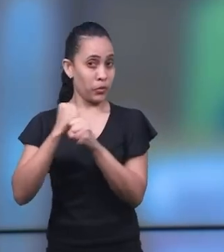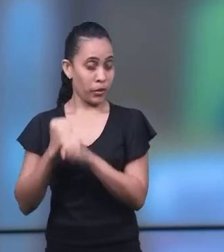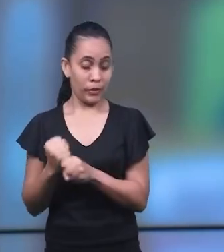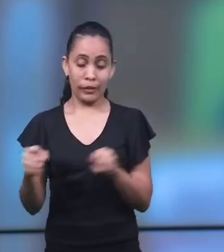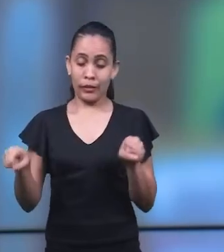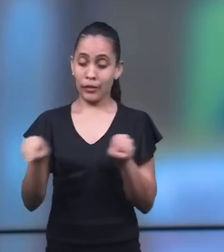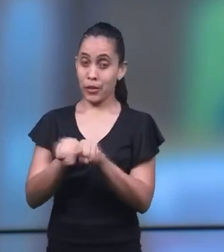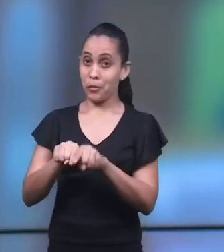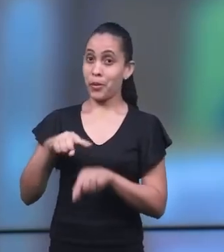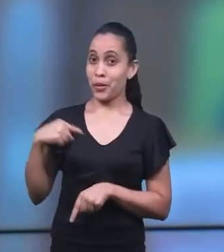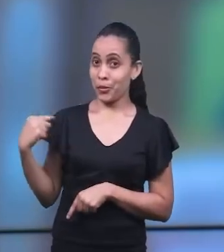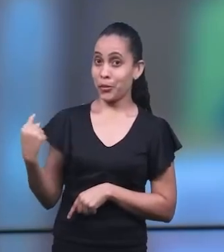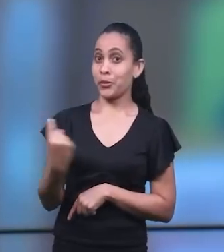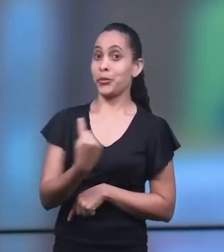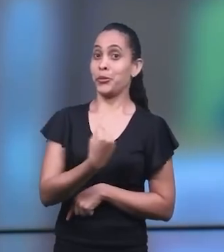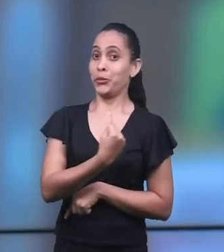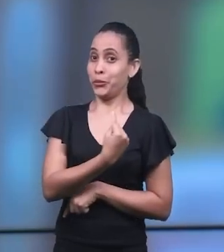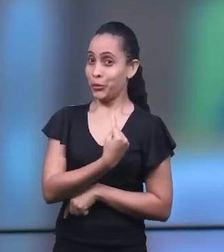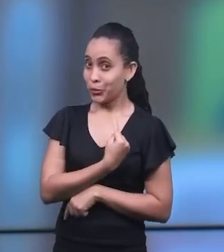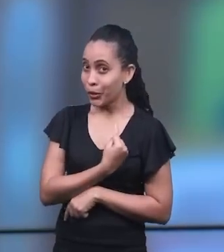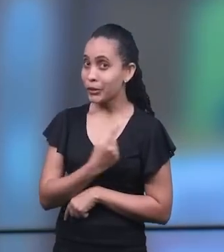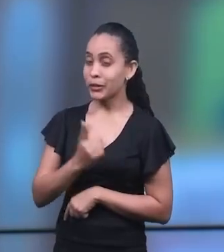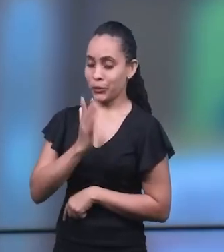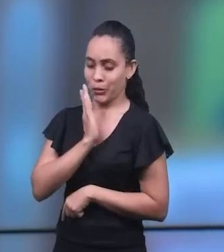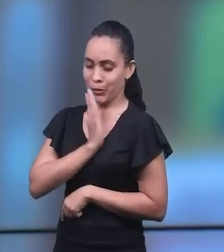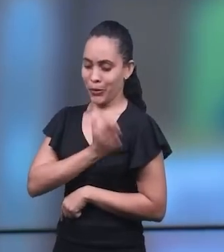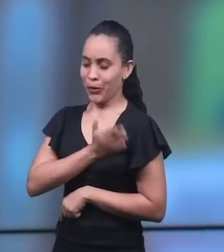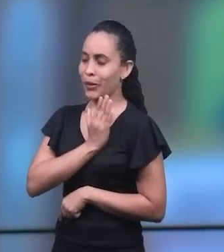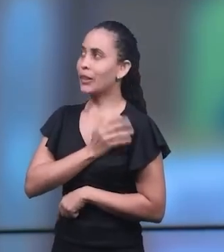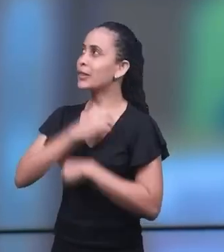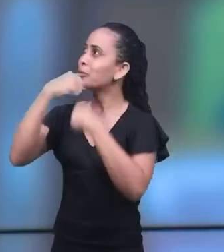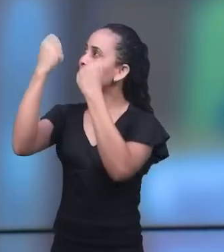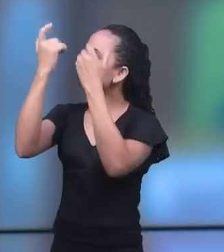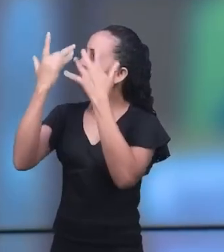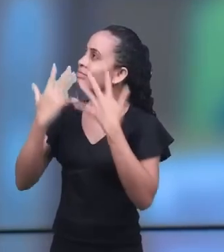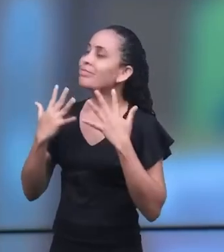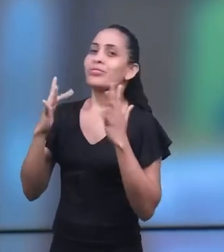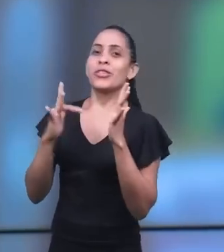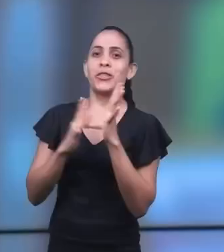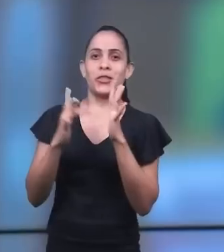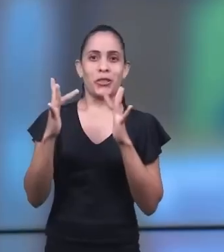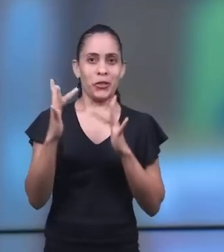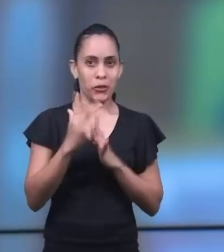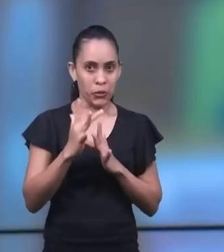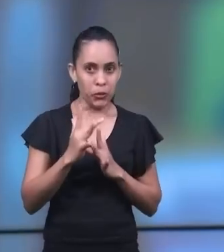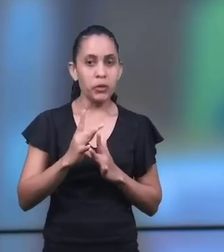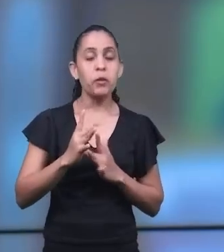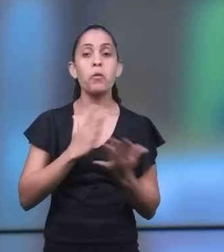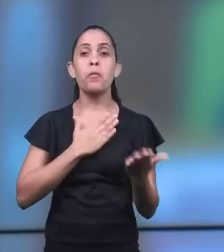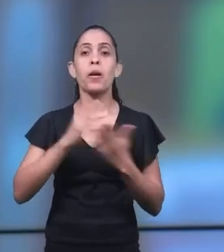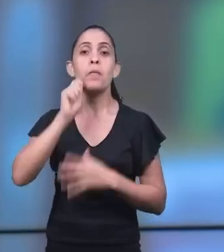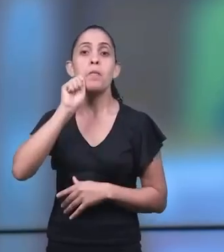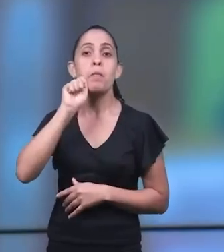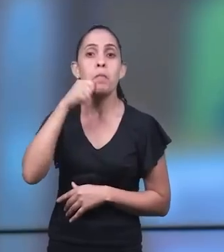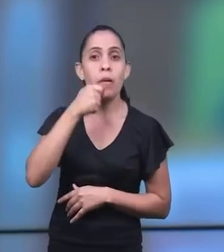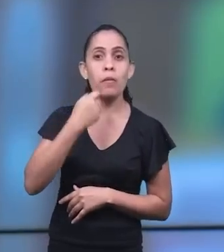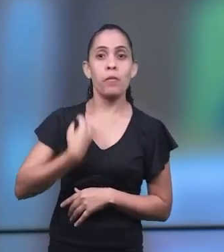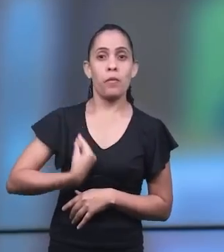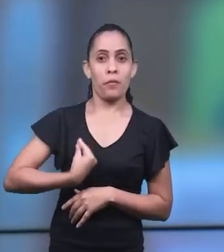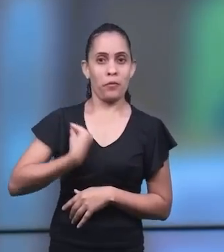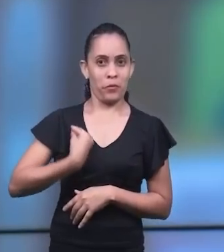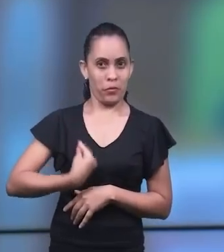que se passou, nós também alimentamos o nosso coração com Jesus, o pão vivo que desceu do